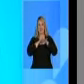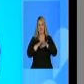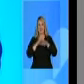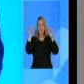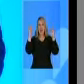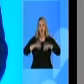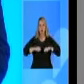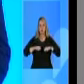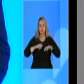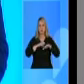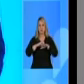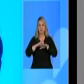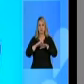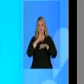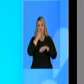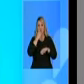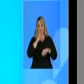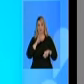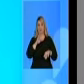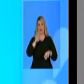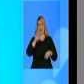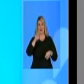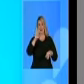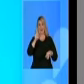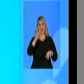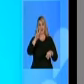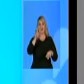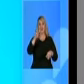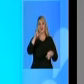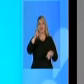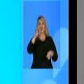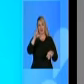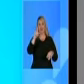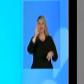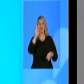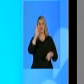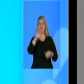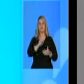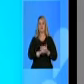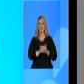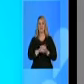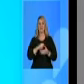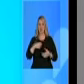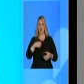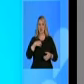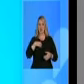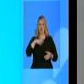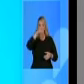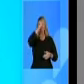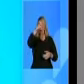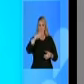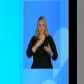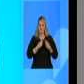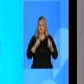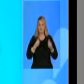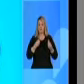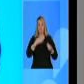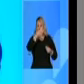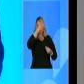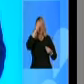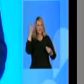BRT, em VLT. E tem mais uma questão em relação ao Uber. Um prefeito com sensibilidade, ele não pode esquecer uma categoria que